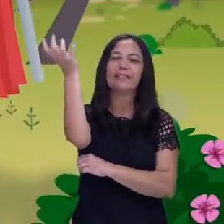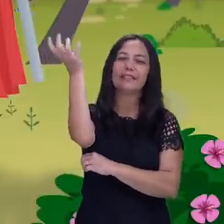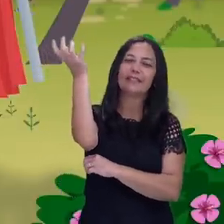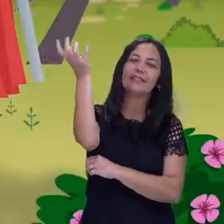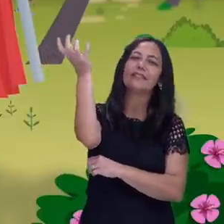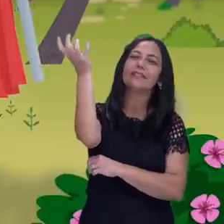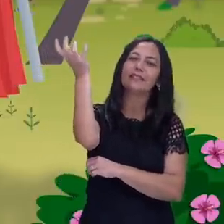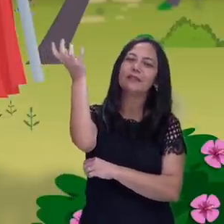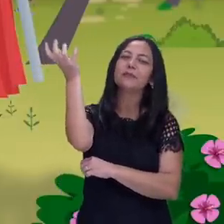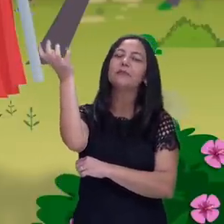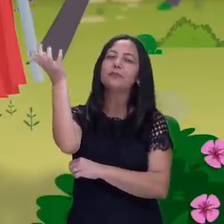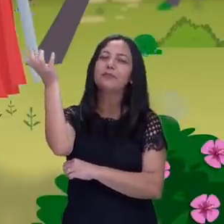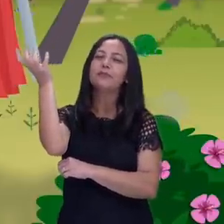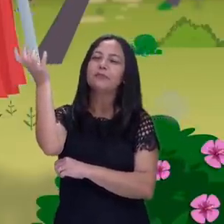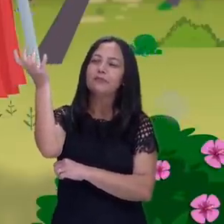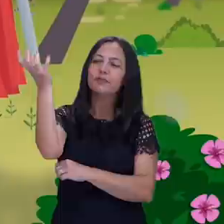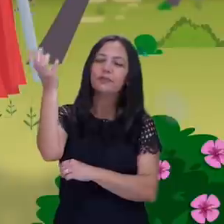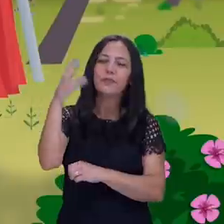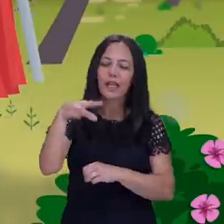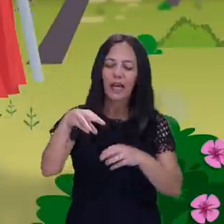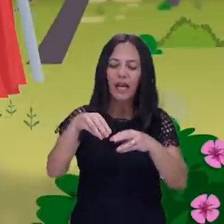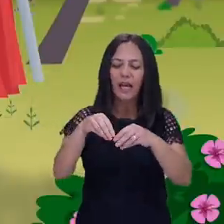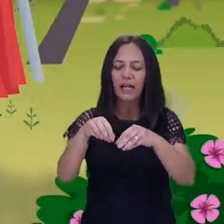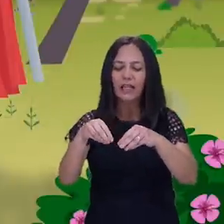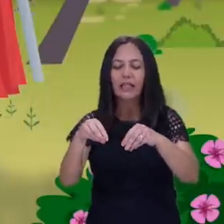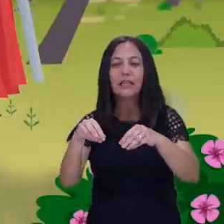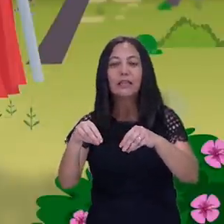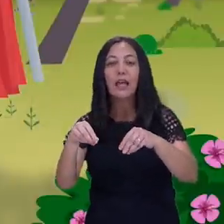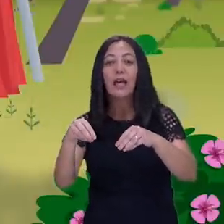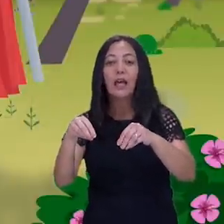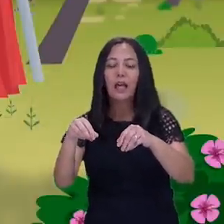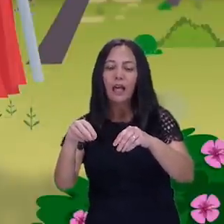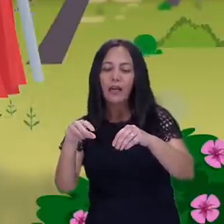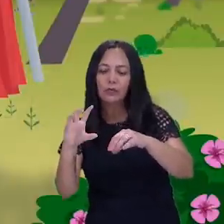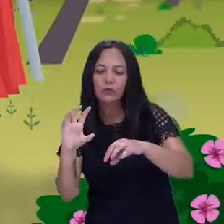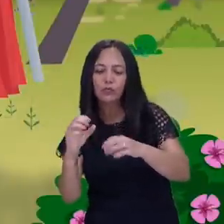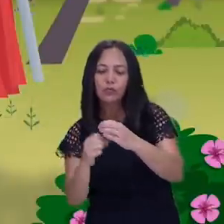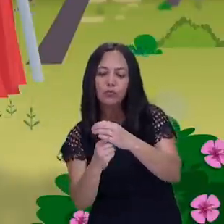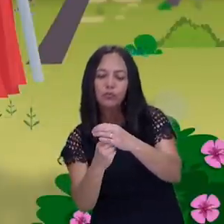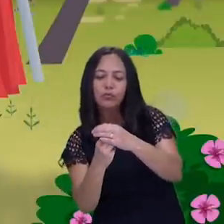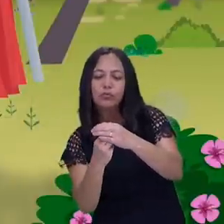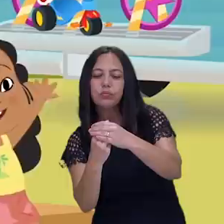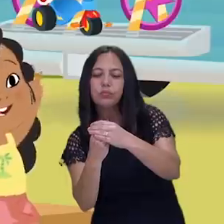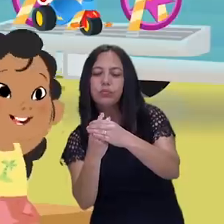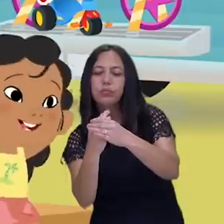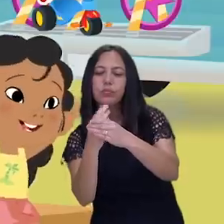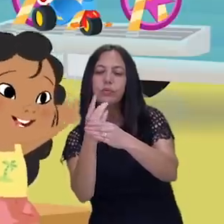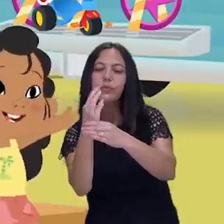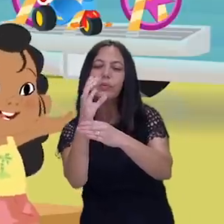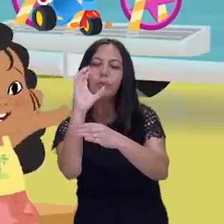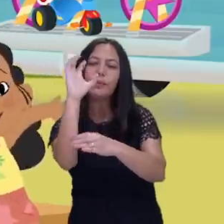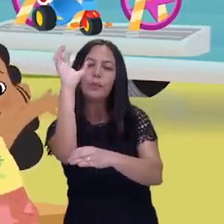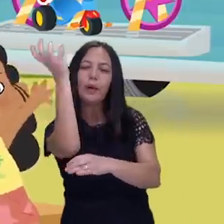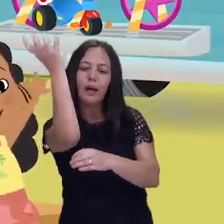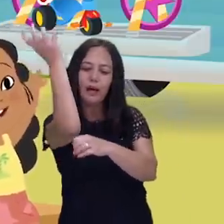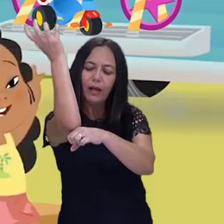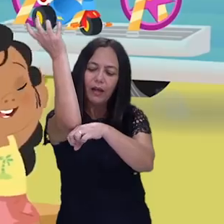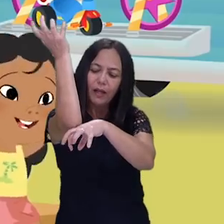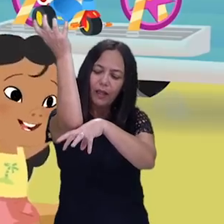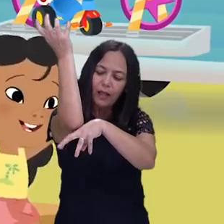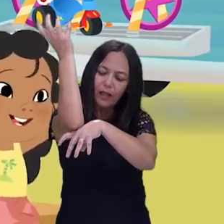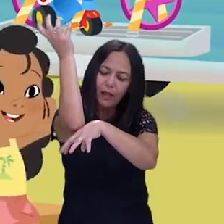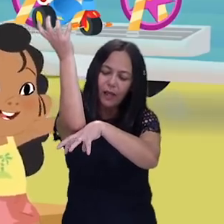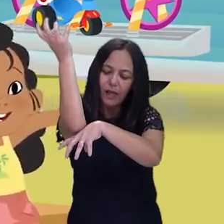árvore. A terra é o começo de tudo, as raízes que